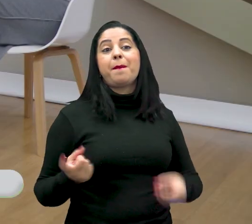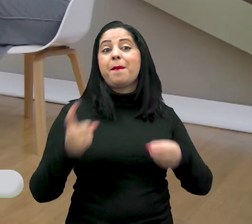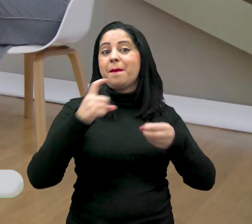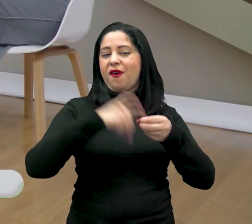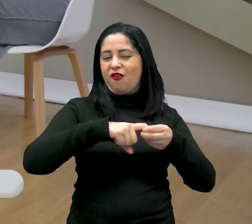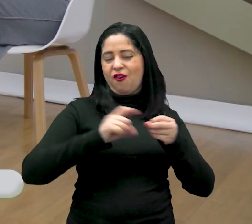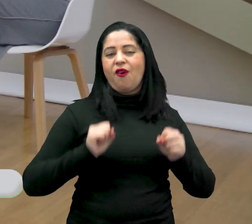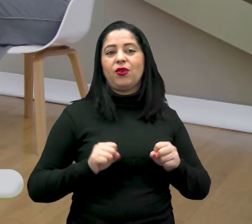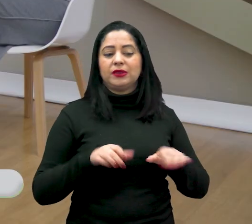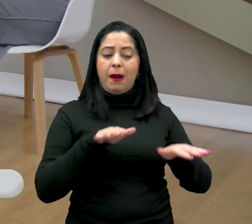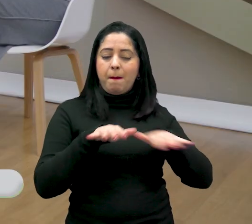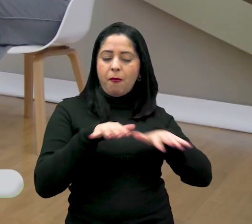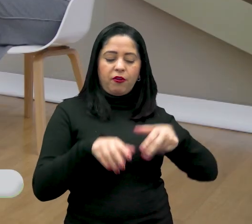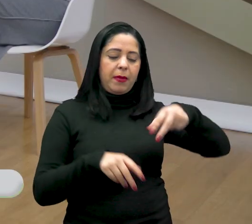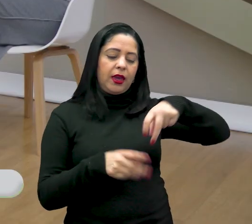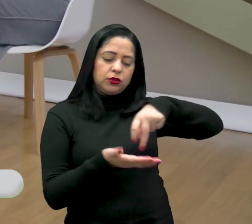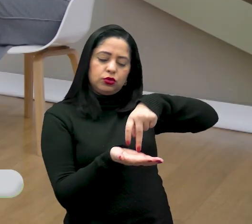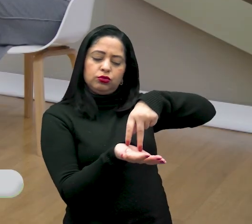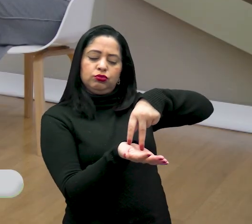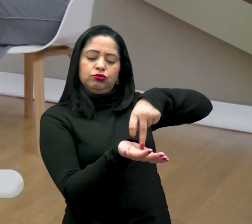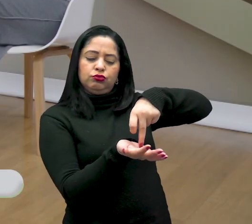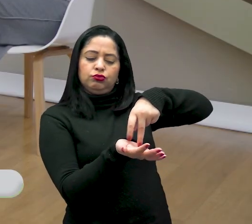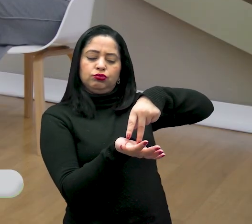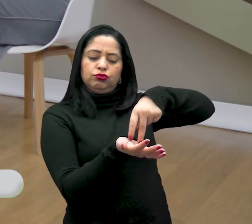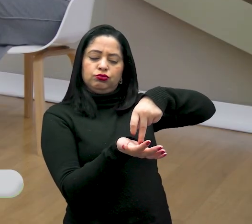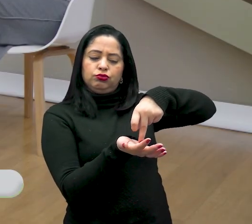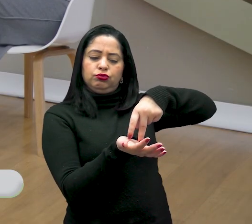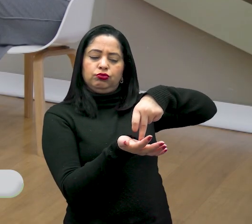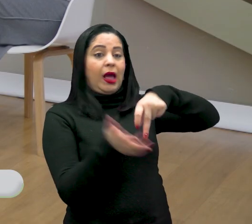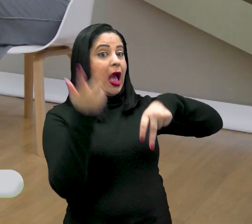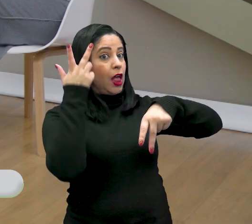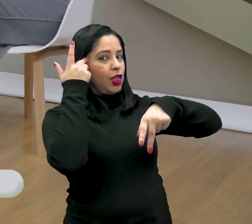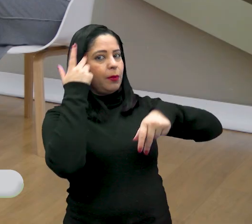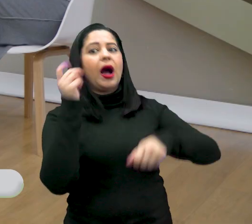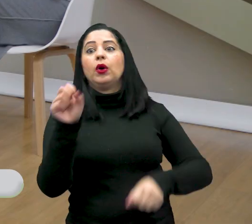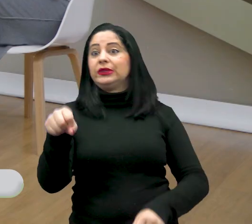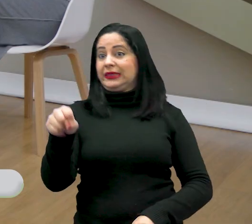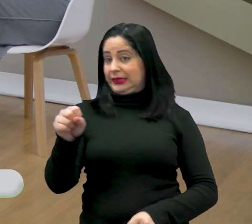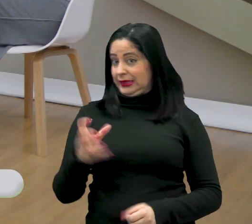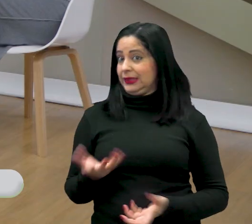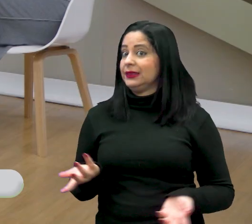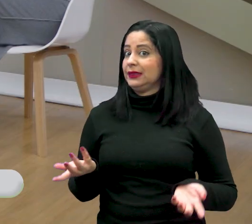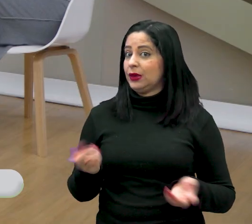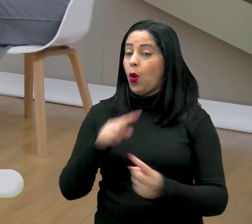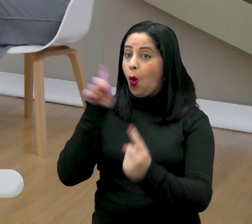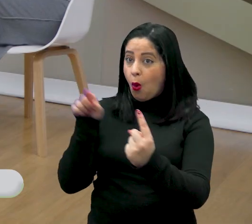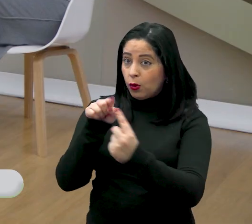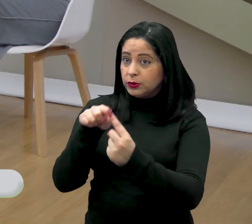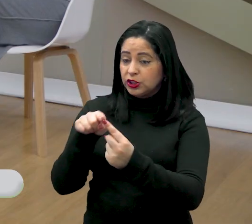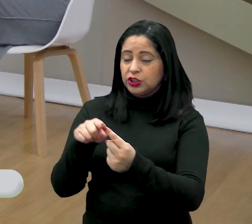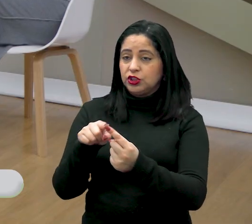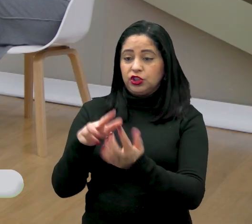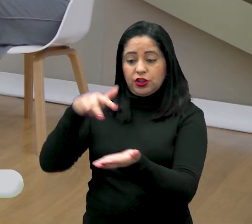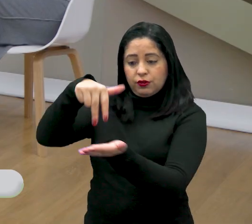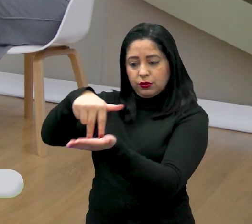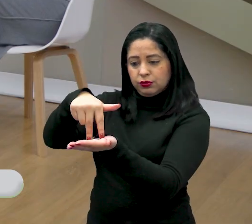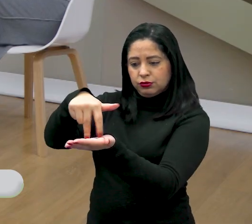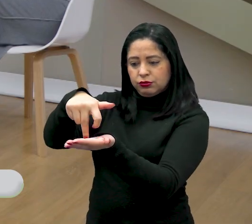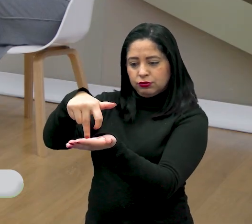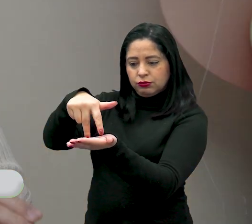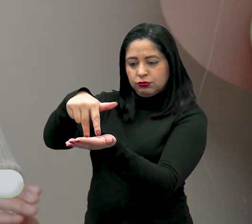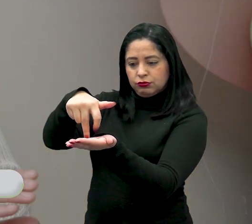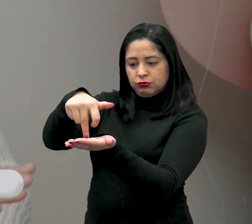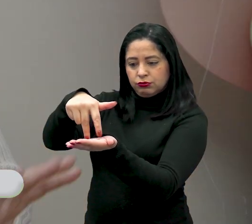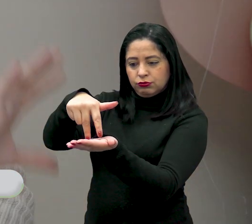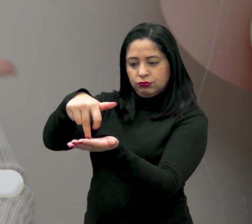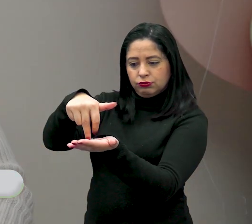daquele paciente que é ter o movimento, que é ter a mobilidade, né? O que a gente mais quer é isso, voltar ao movimento. Com certeza. Mas aí tem